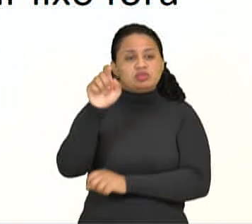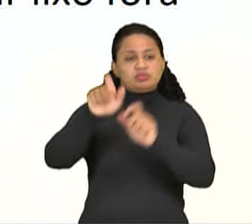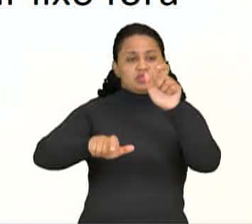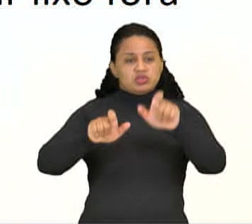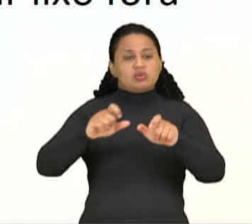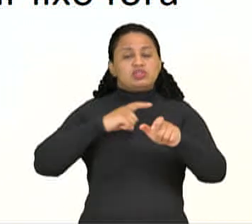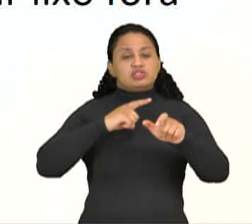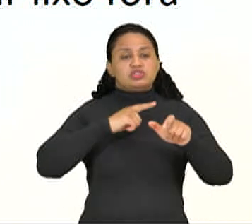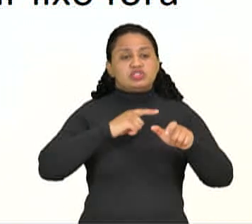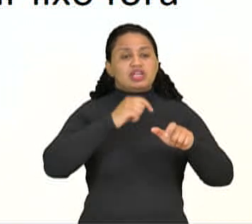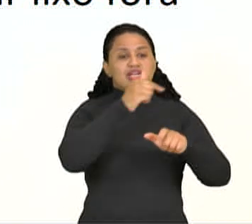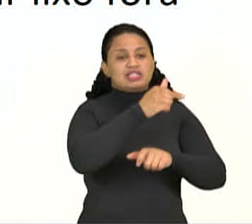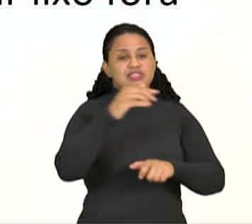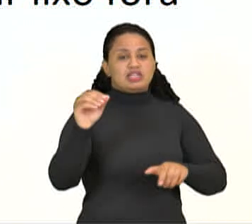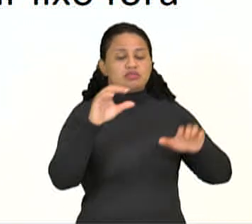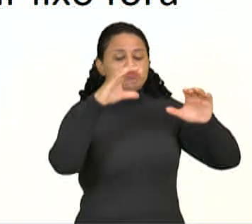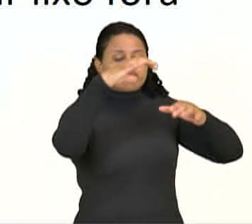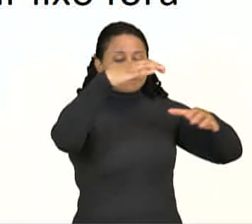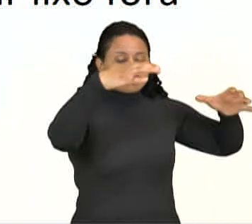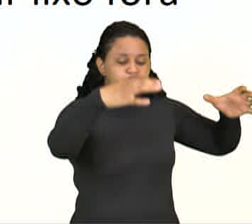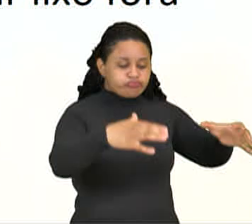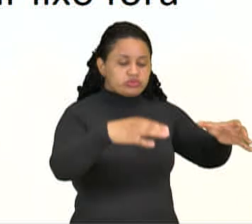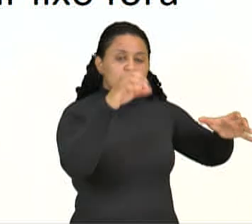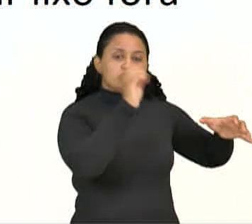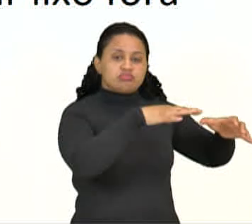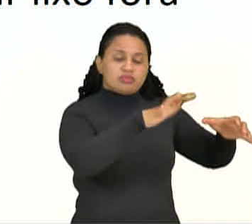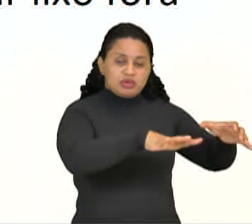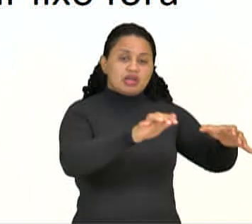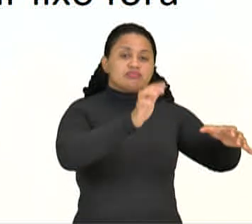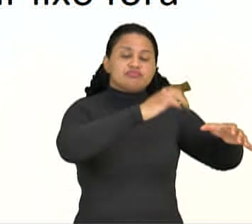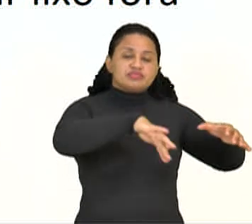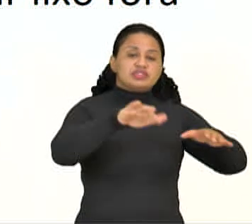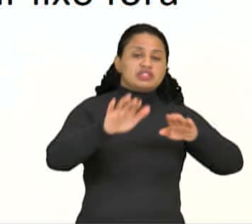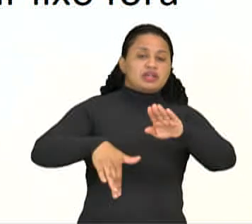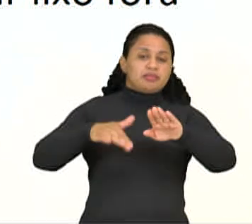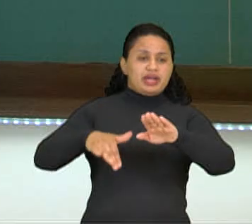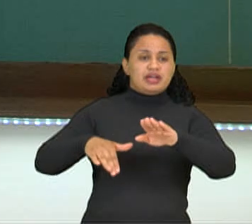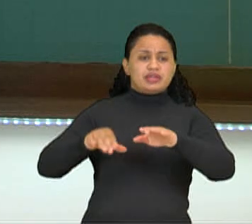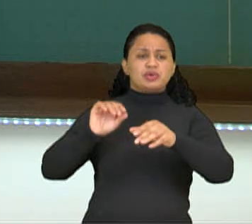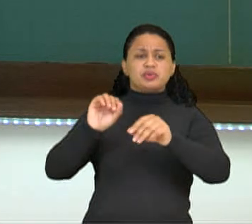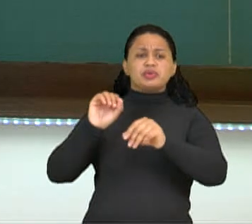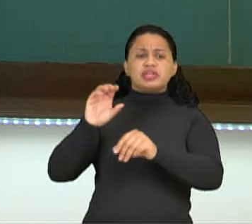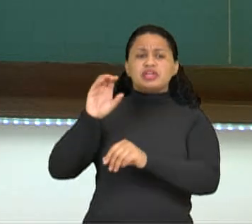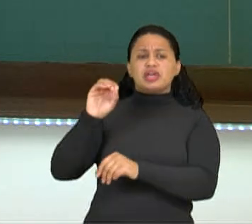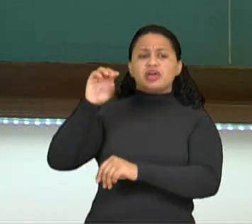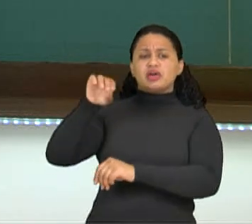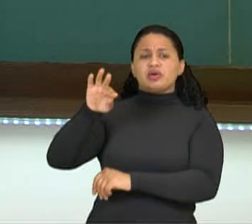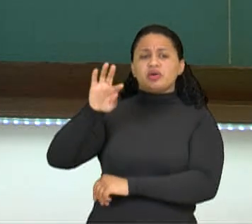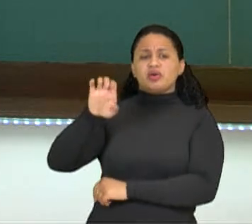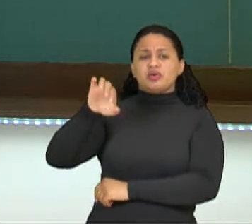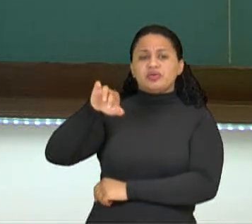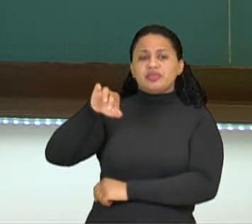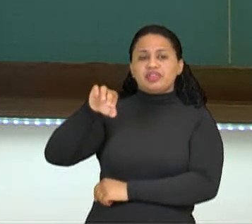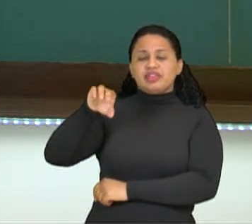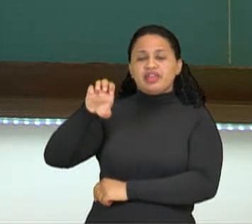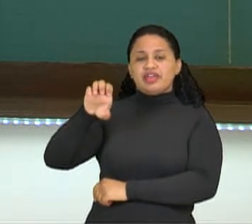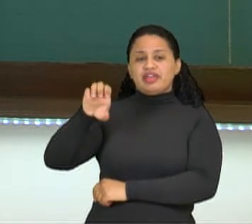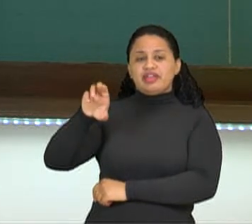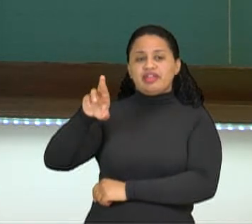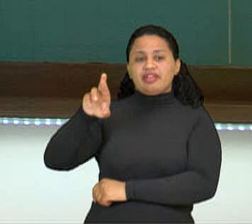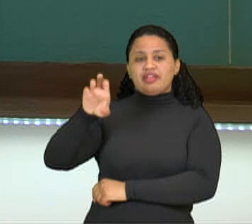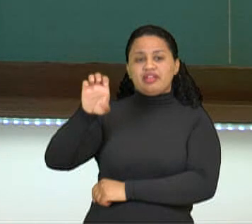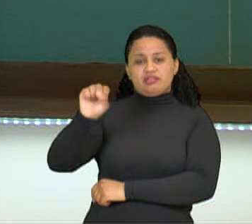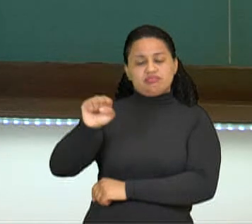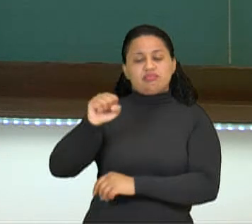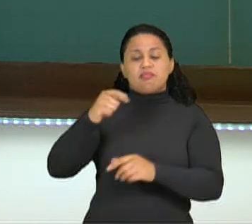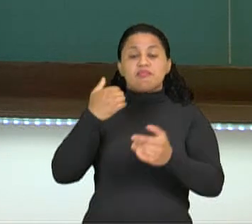700 contêineres extras em Copacabana. O que é um container, professora? Container é um vagão, como se fosse